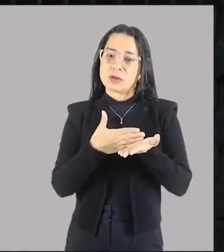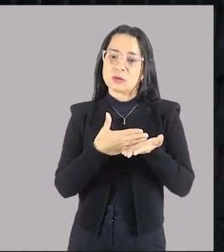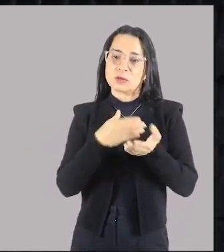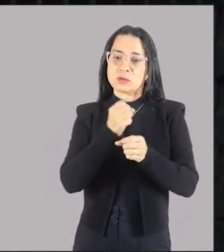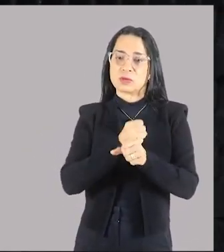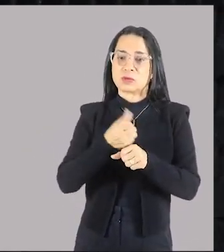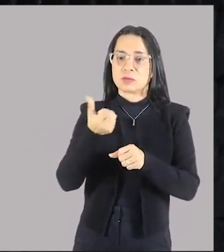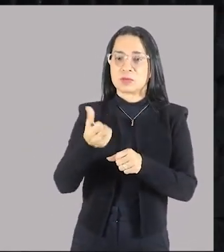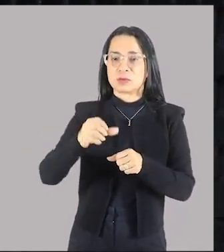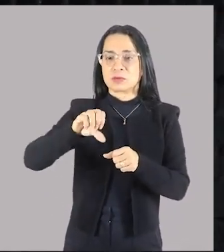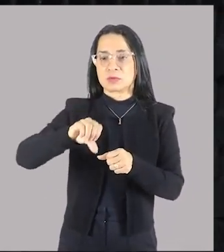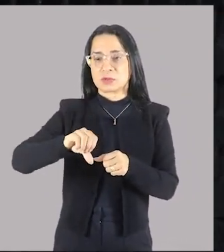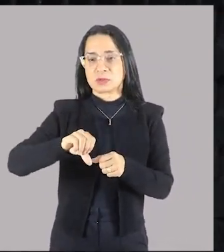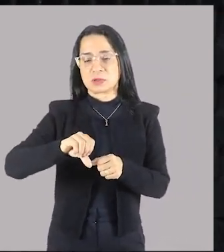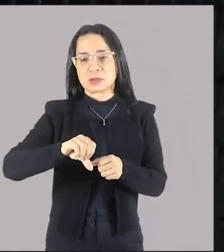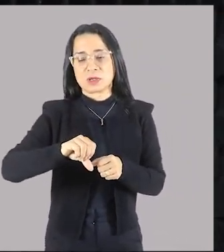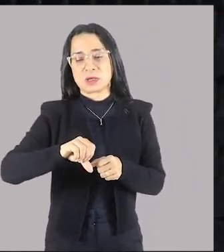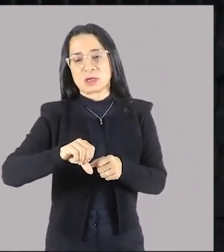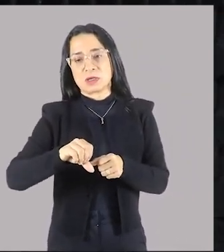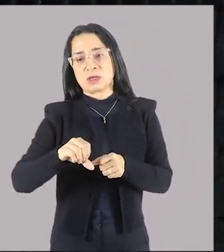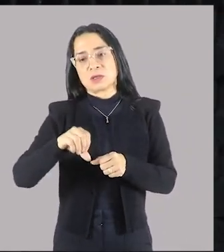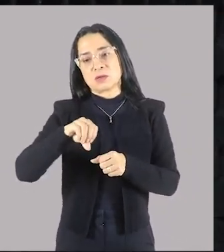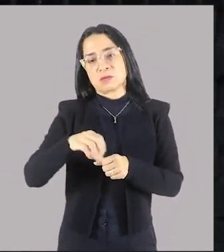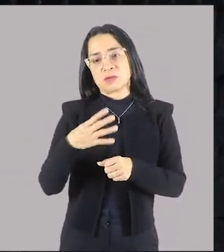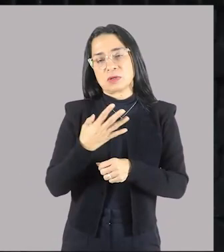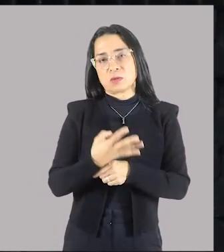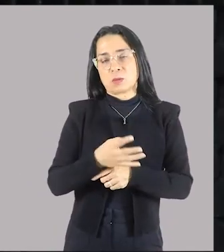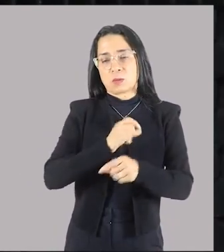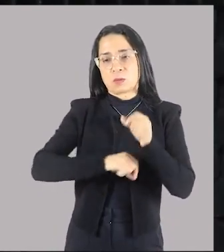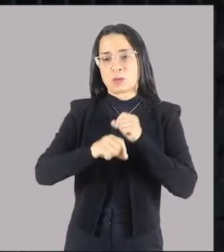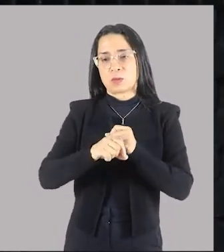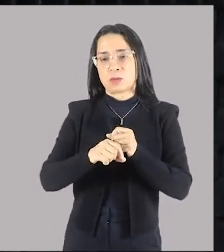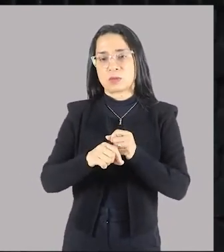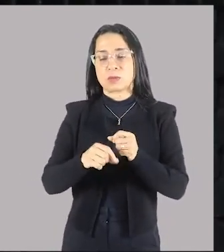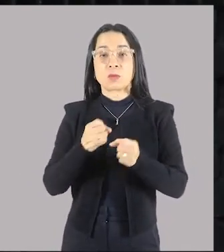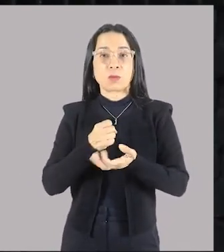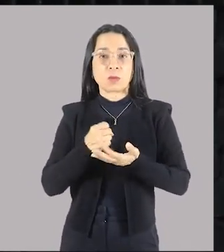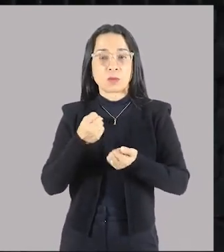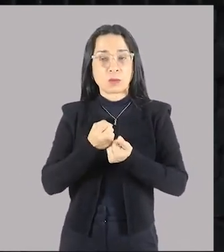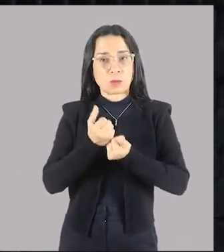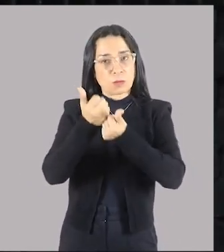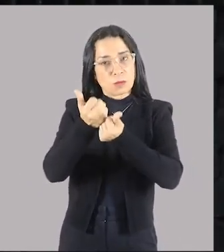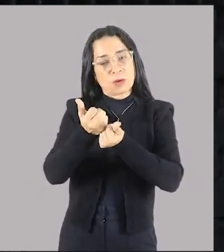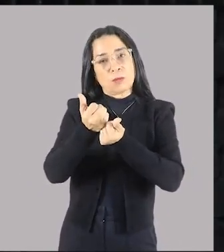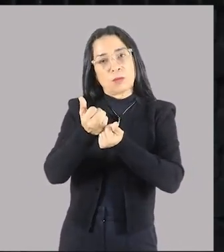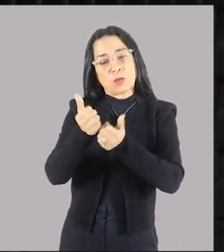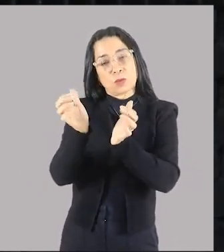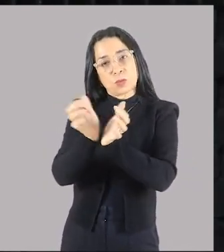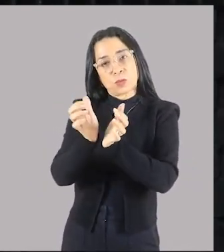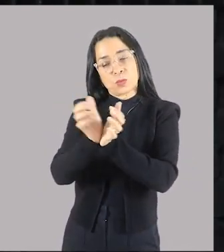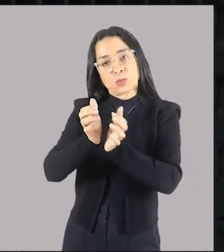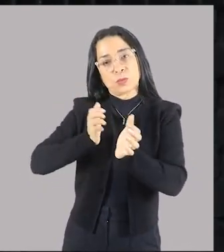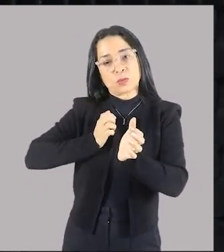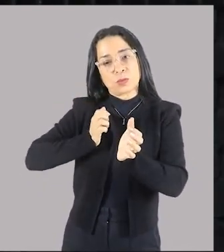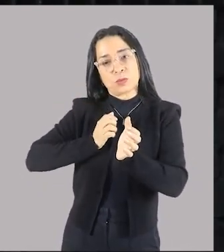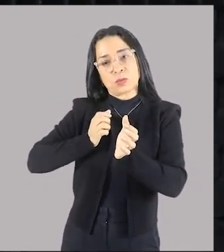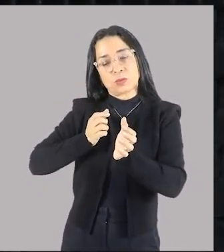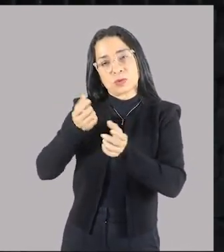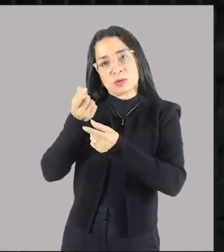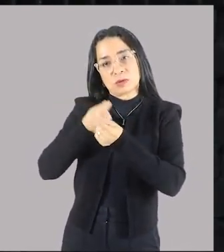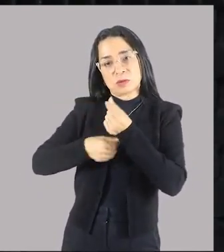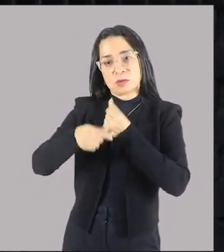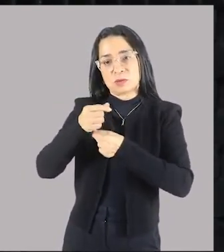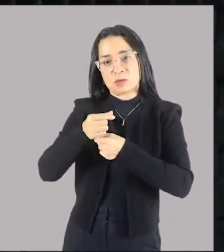eleições. E vence com o apoio das elites econômicas, que não vê com bons olhos o outro lado, o